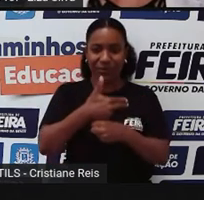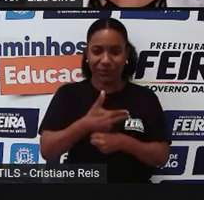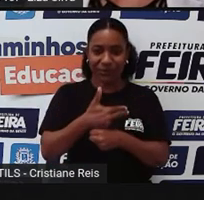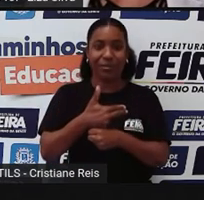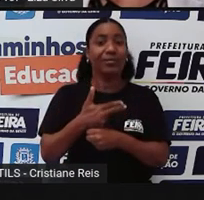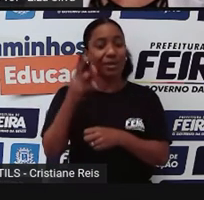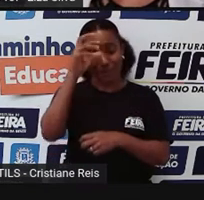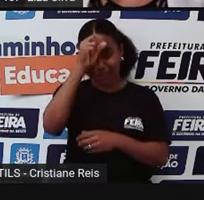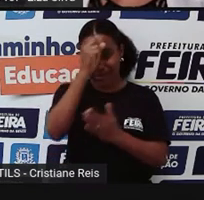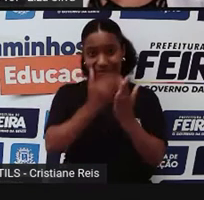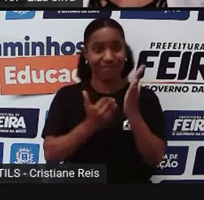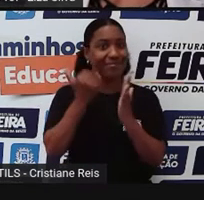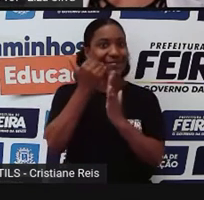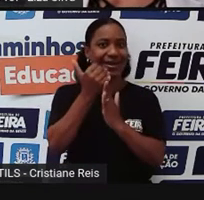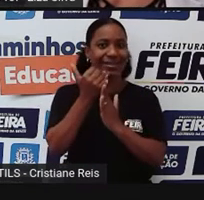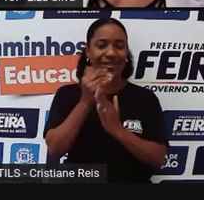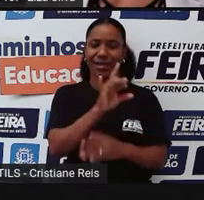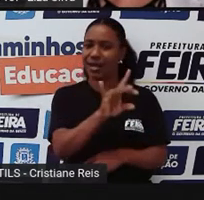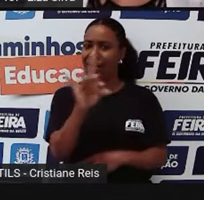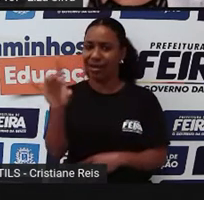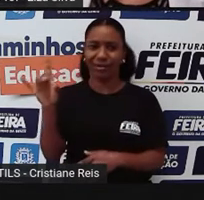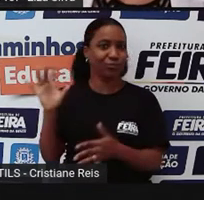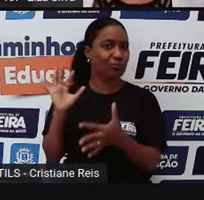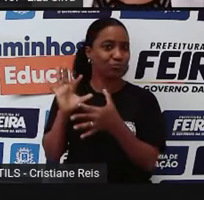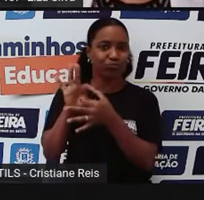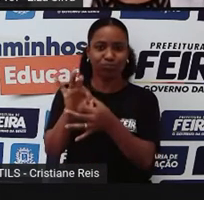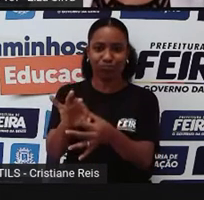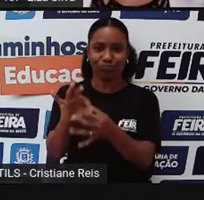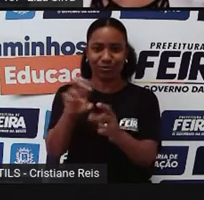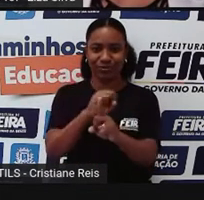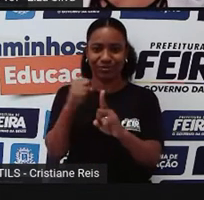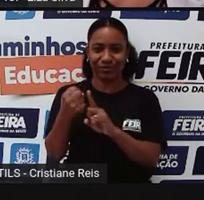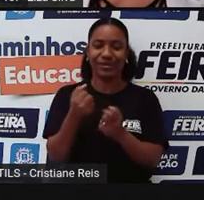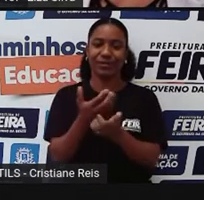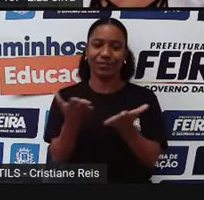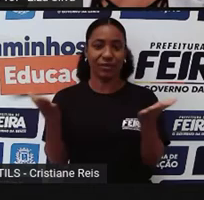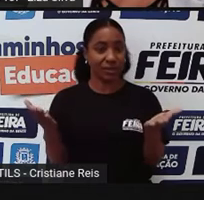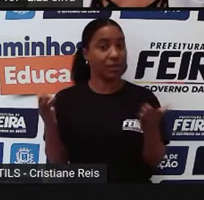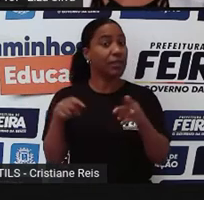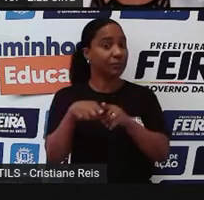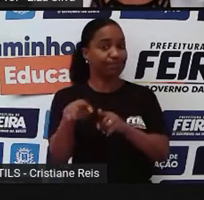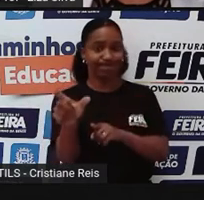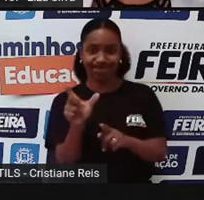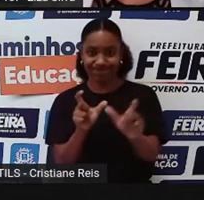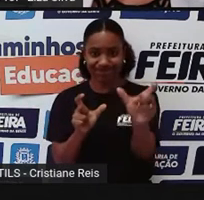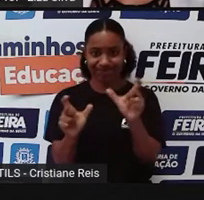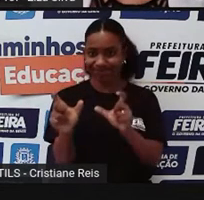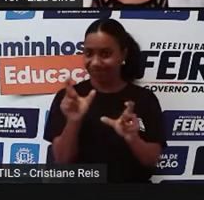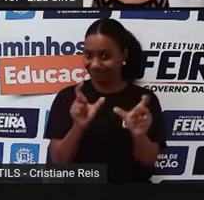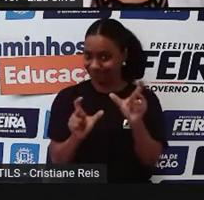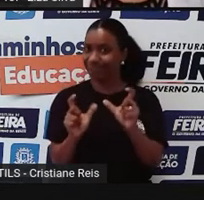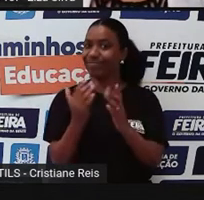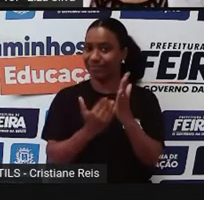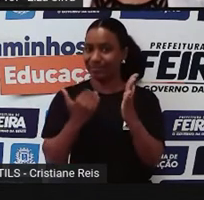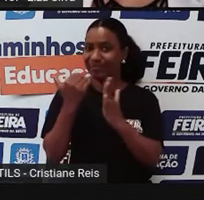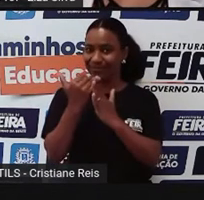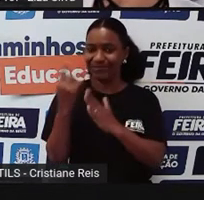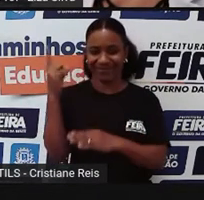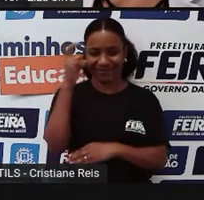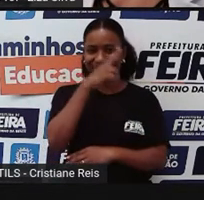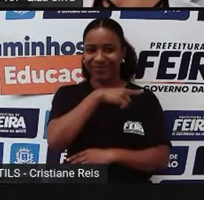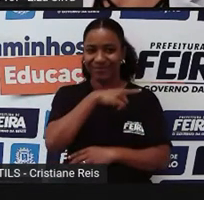do Estudante para Interação em classe conforme a complexidade dos óculos e